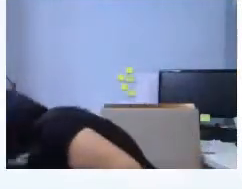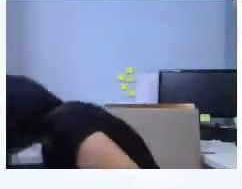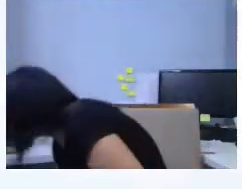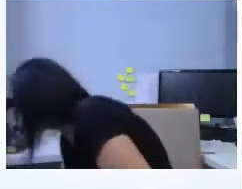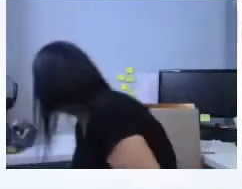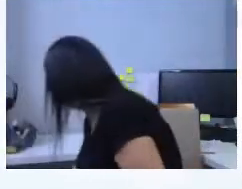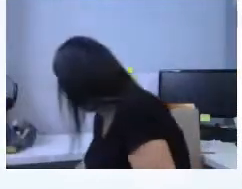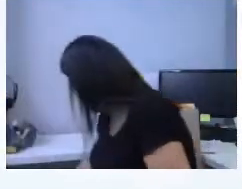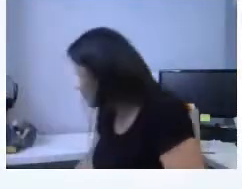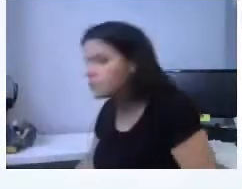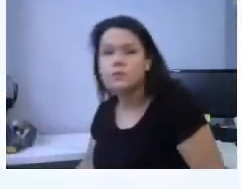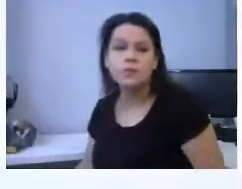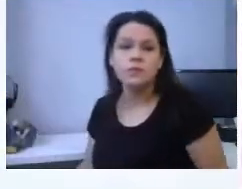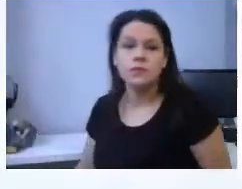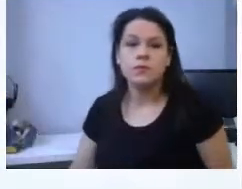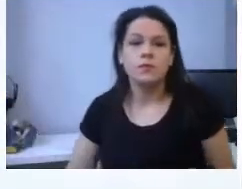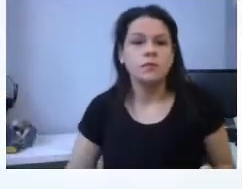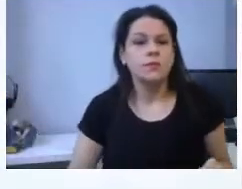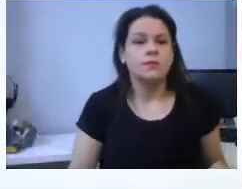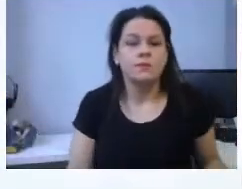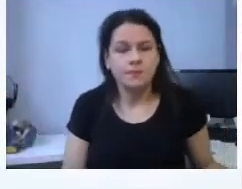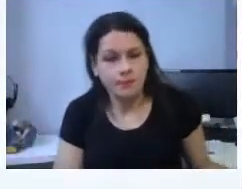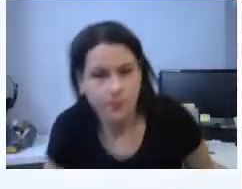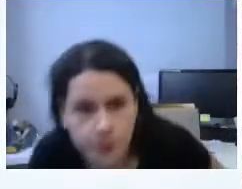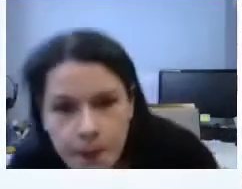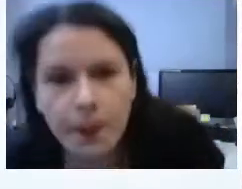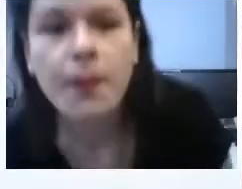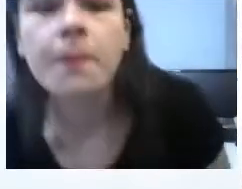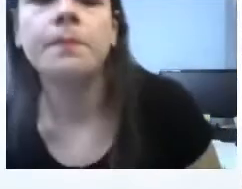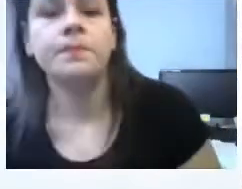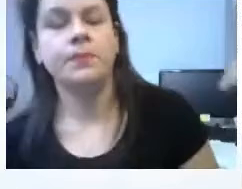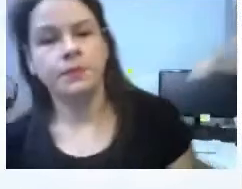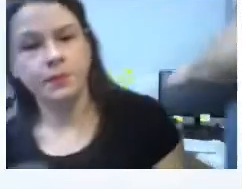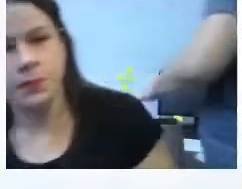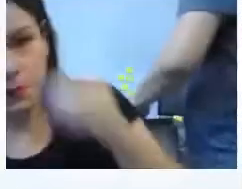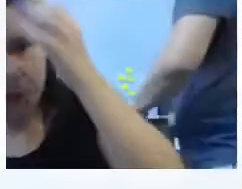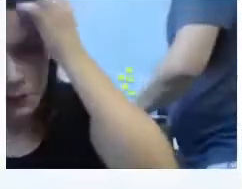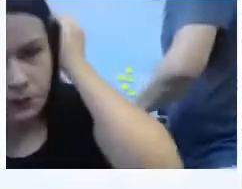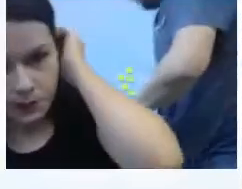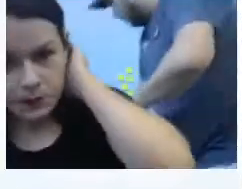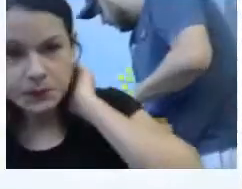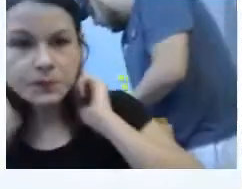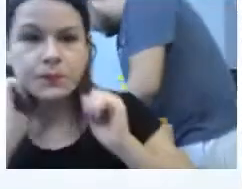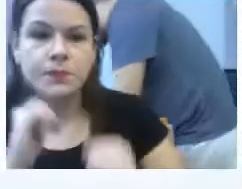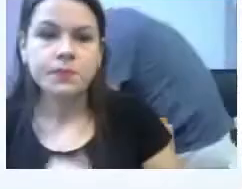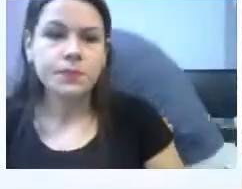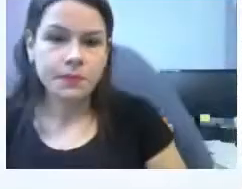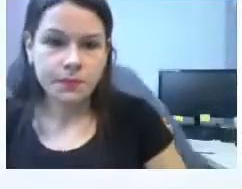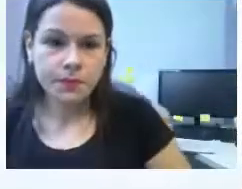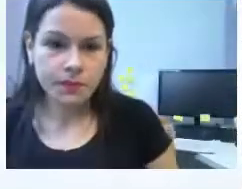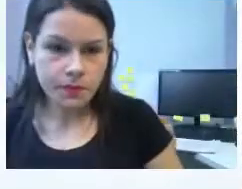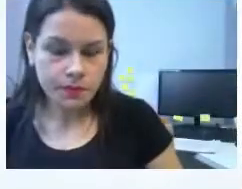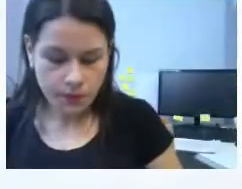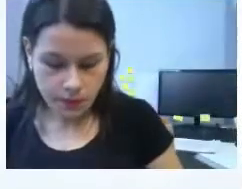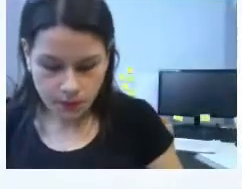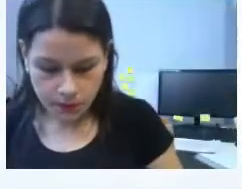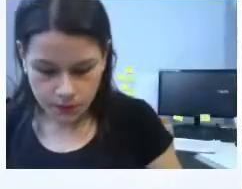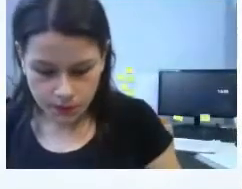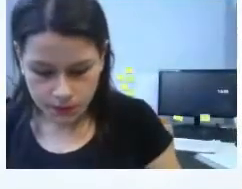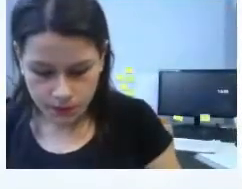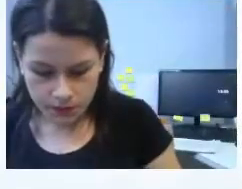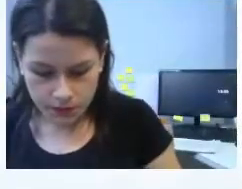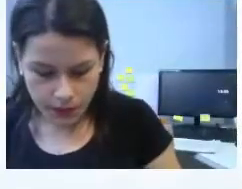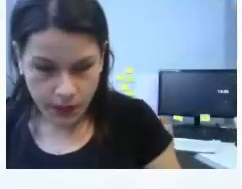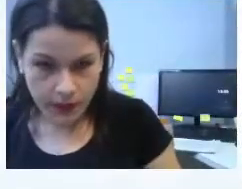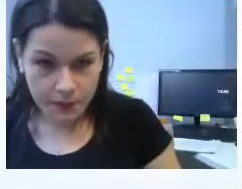da pandemia, não agora, nem o ano que vem, ela veio para ficar, porque é o futuro do trabalho. O futuro